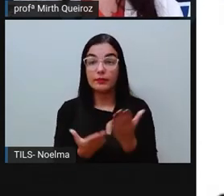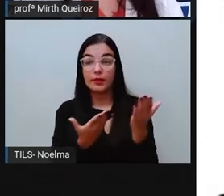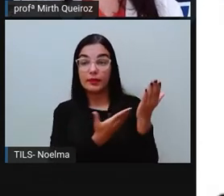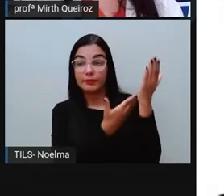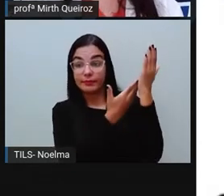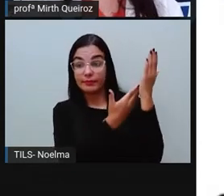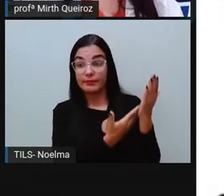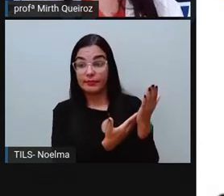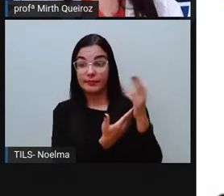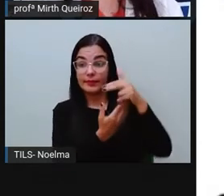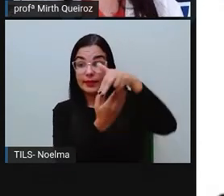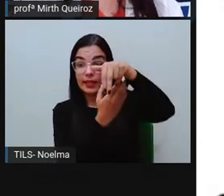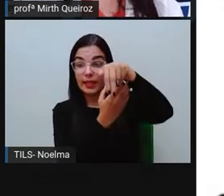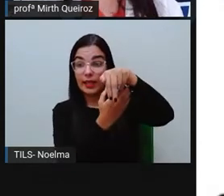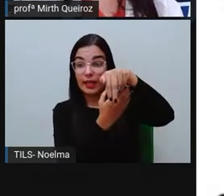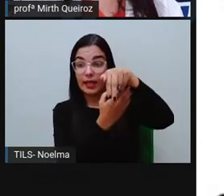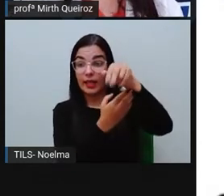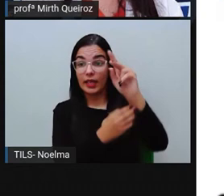NH,